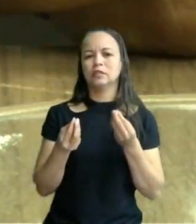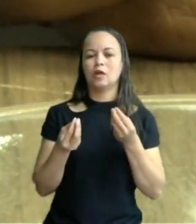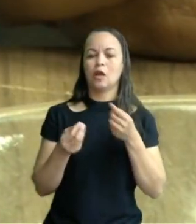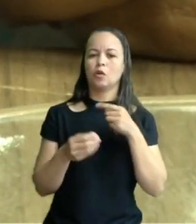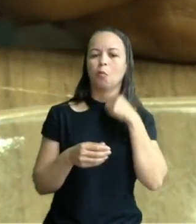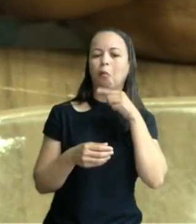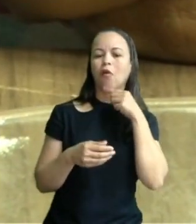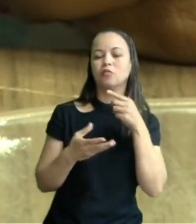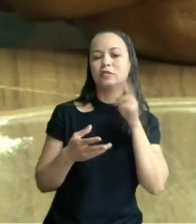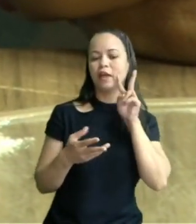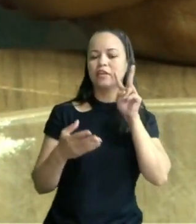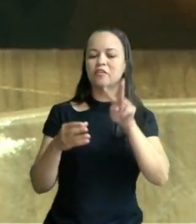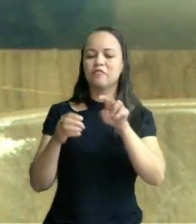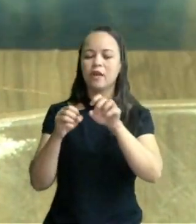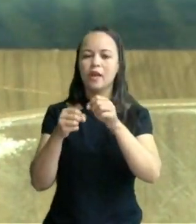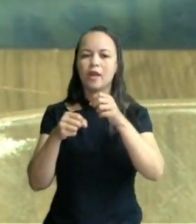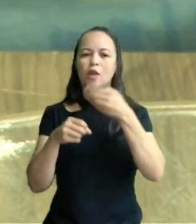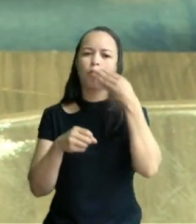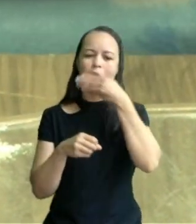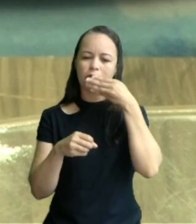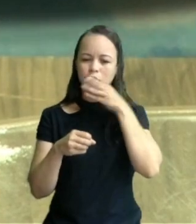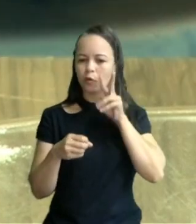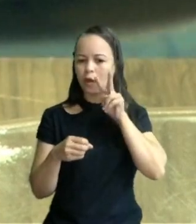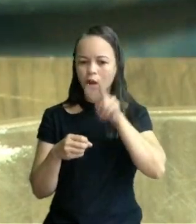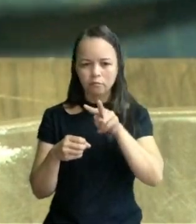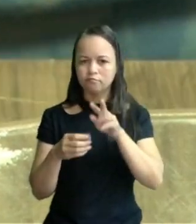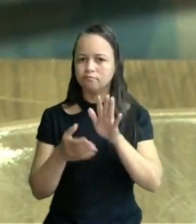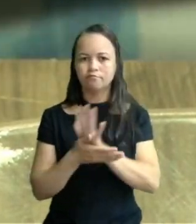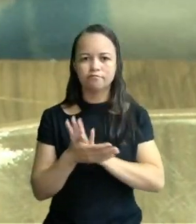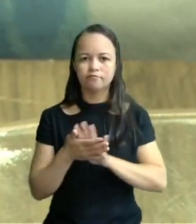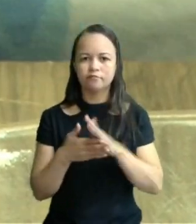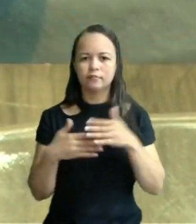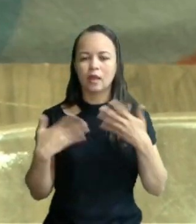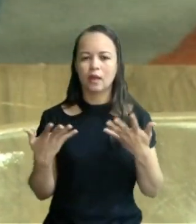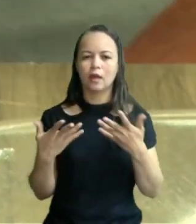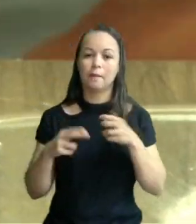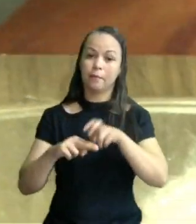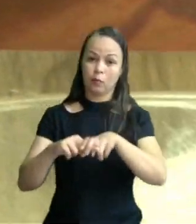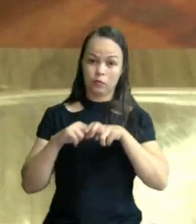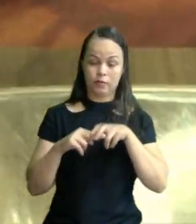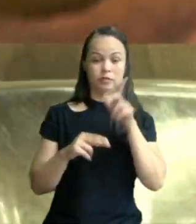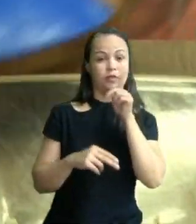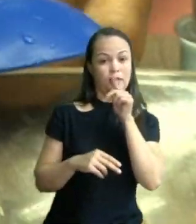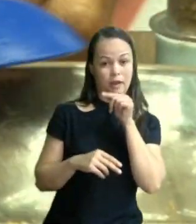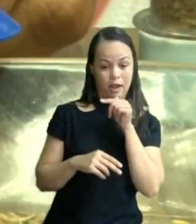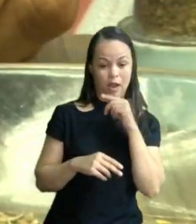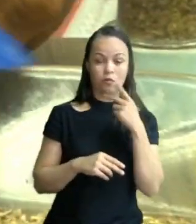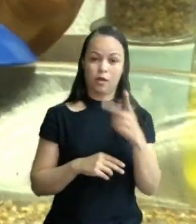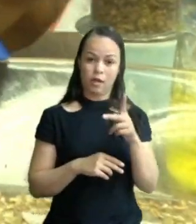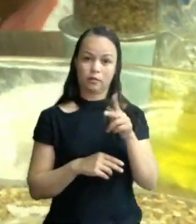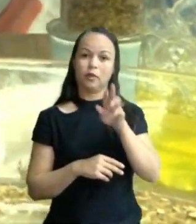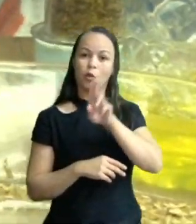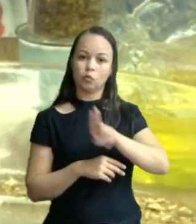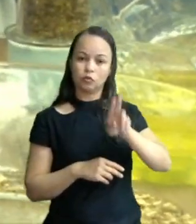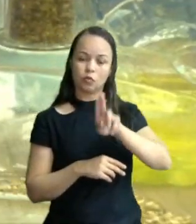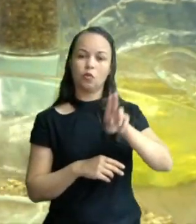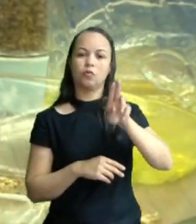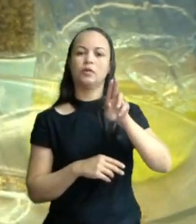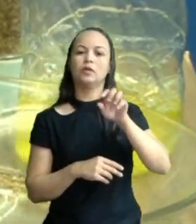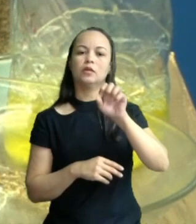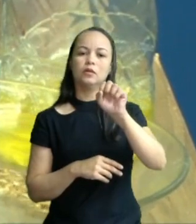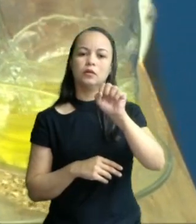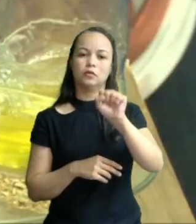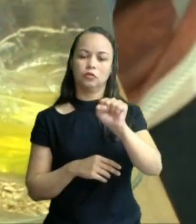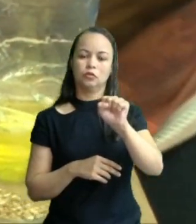consegue ver os grãos de açúcar, mas eles estão aqui. É por isso que a água é considerada, né,